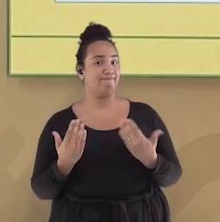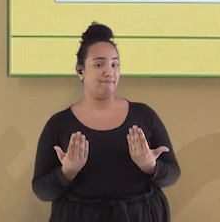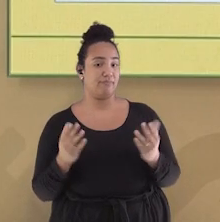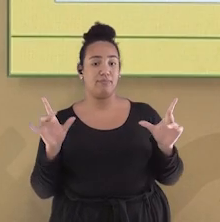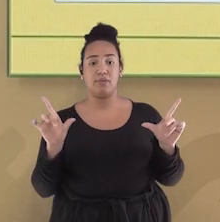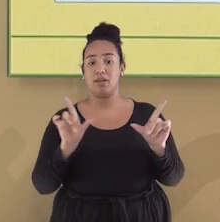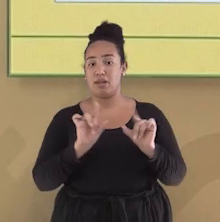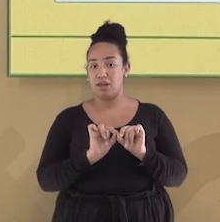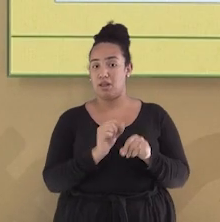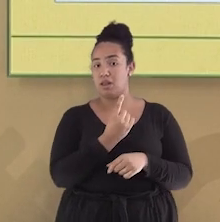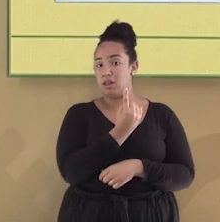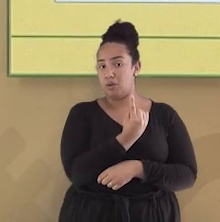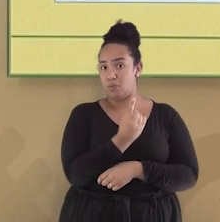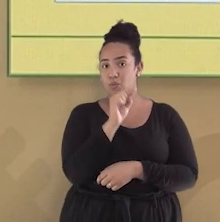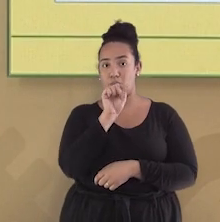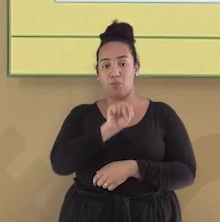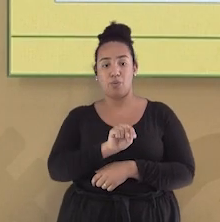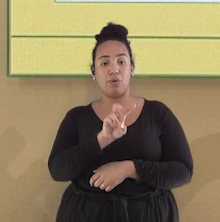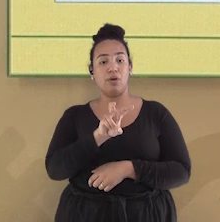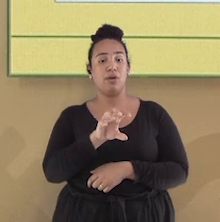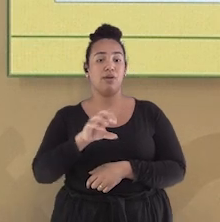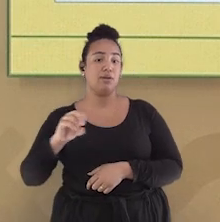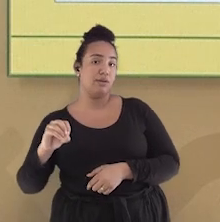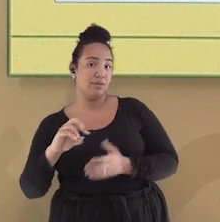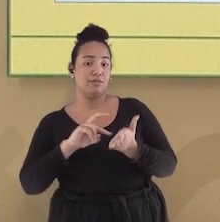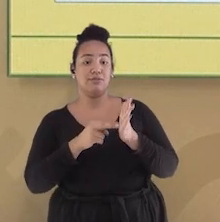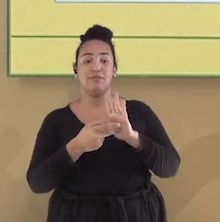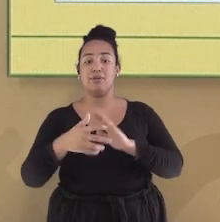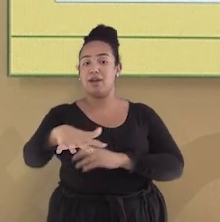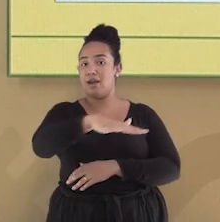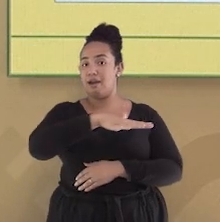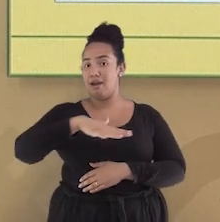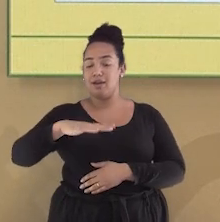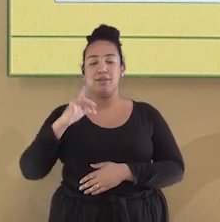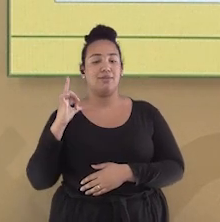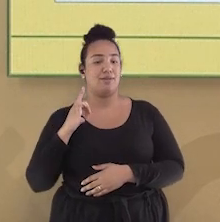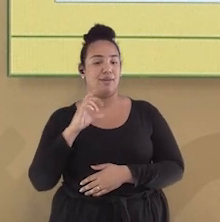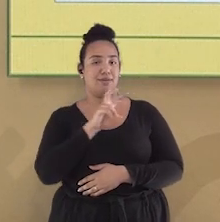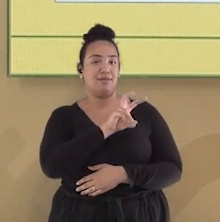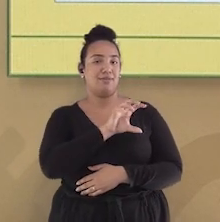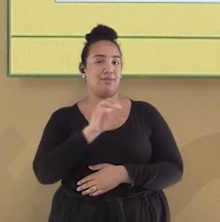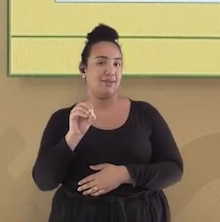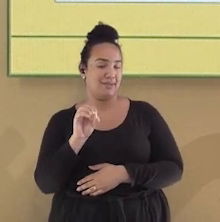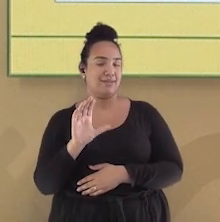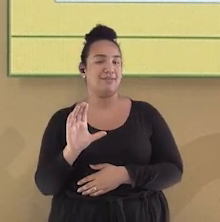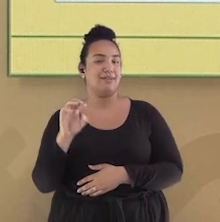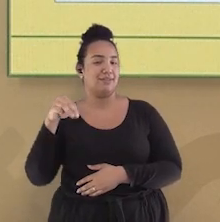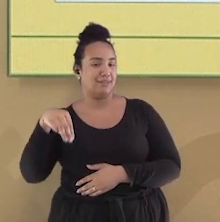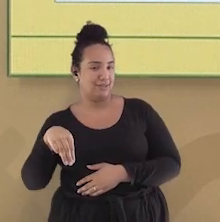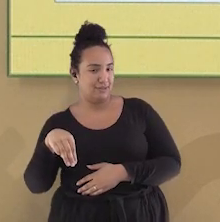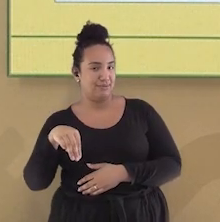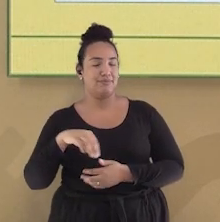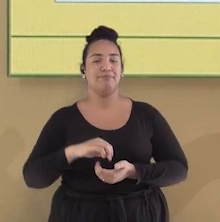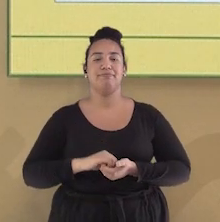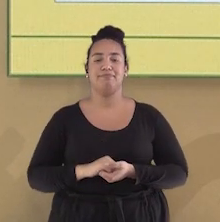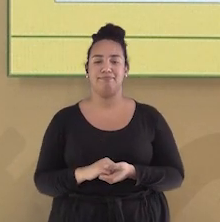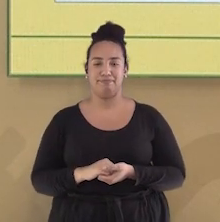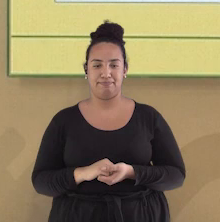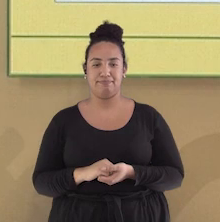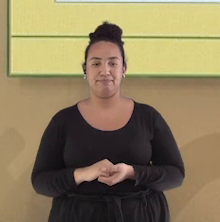Bom, se a escala é de 1 para 500, significa que esse espaço tem 500